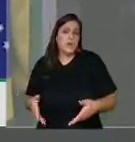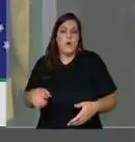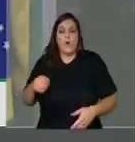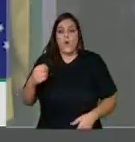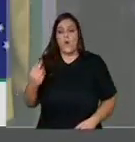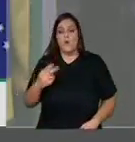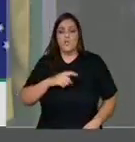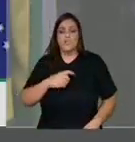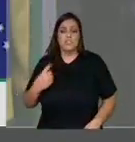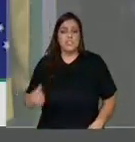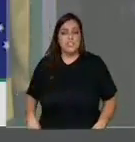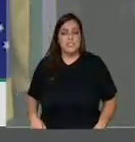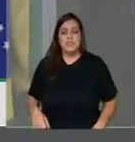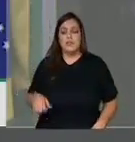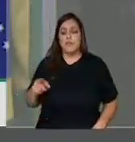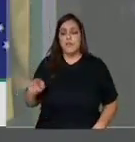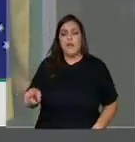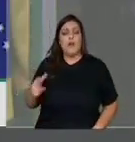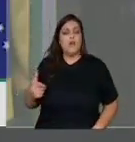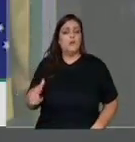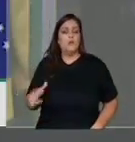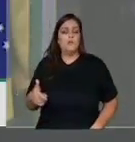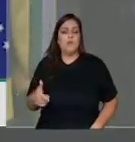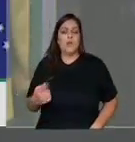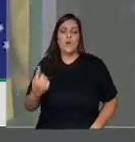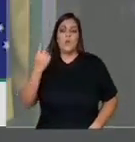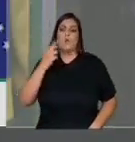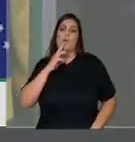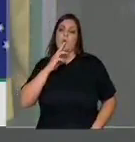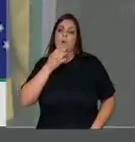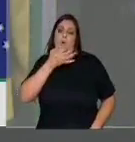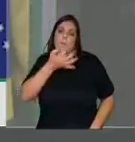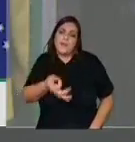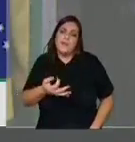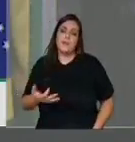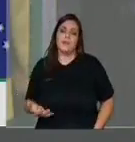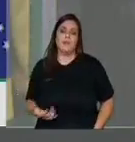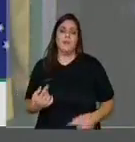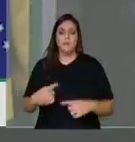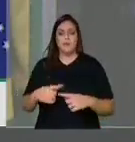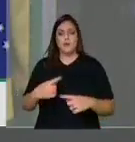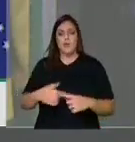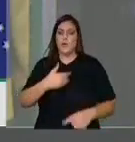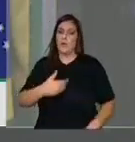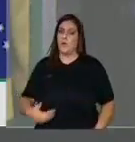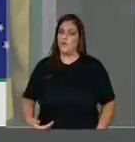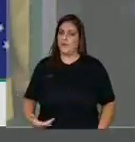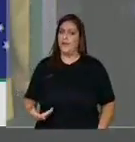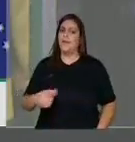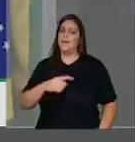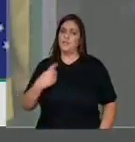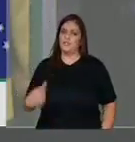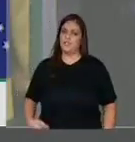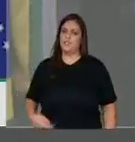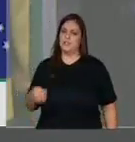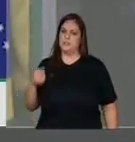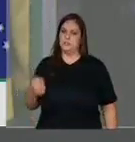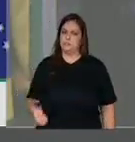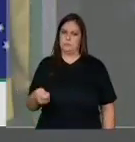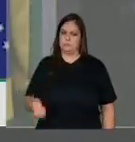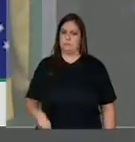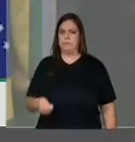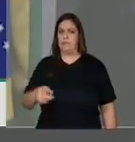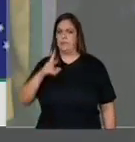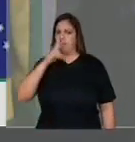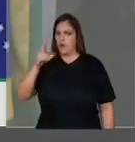consegue unanimidade, porque sob a repressão do governo chinês, que é um dos mais fortes,